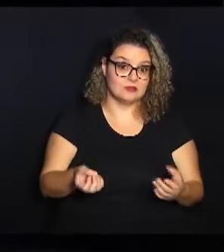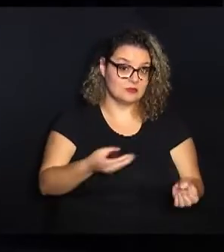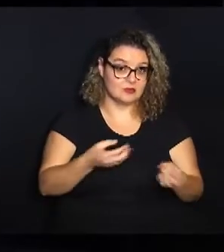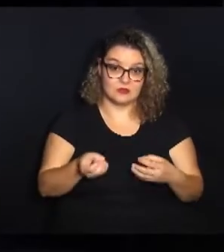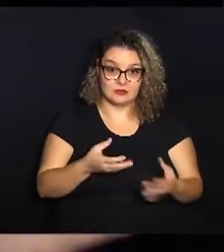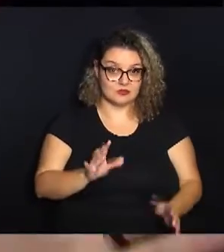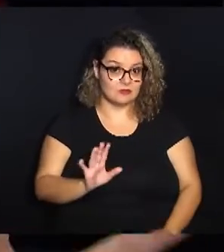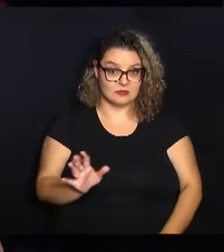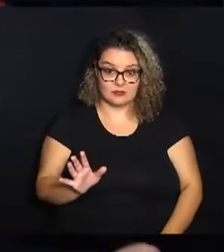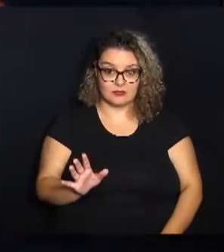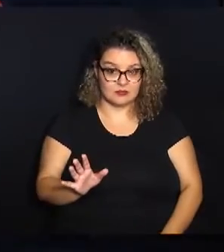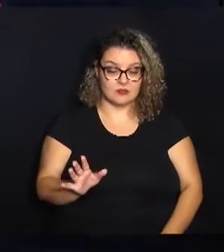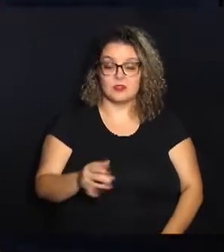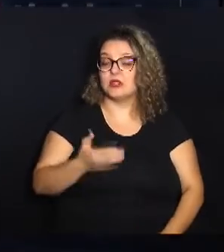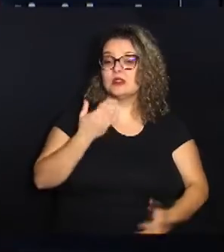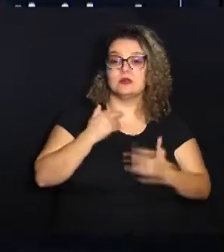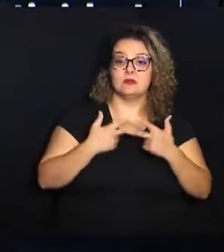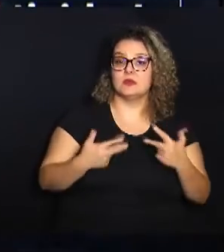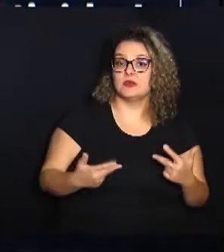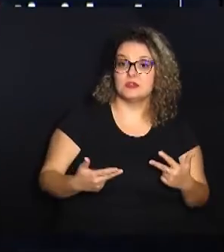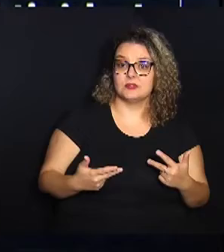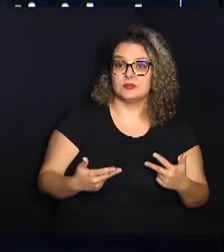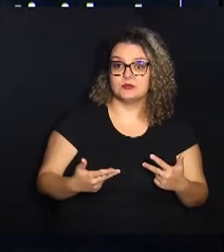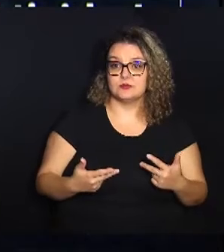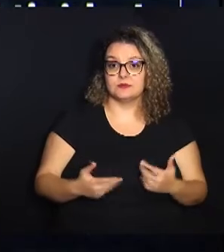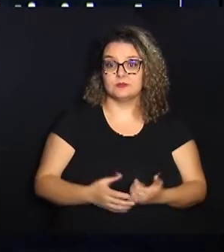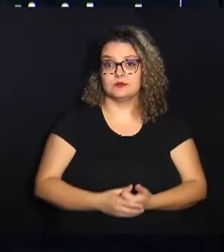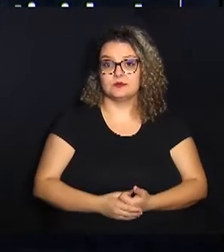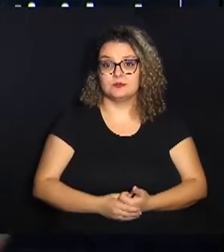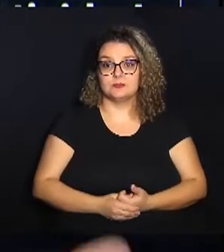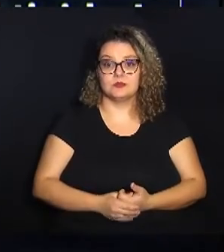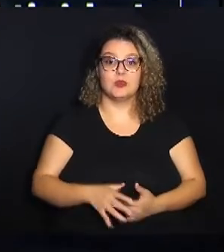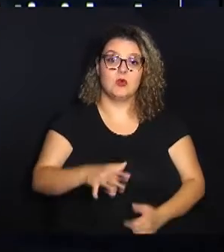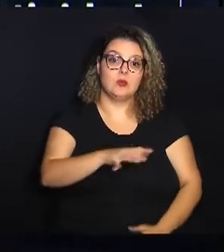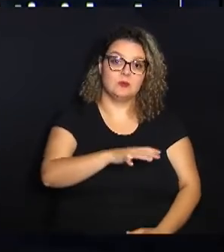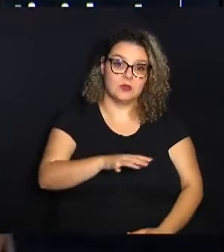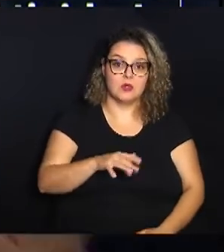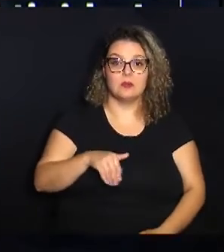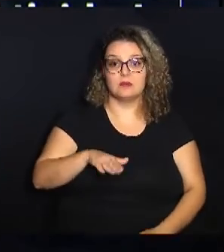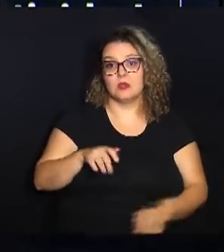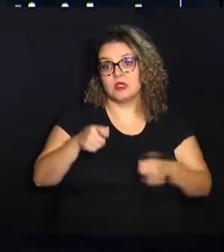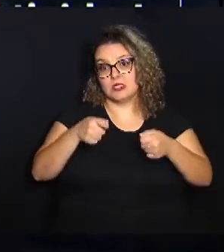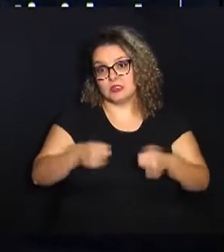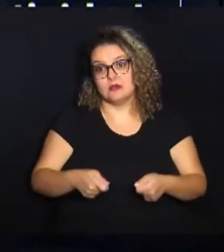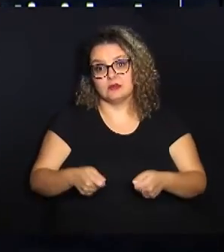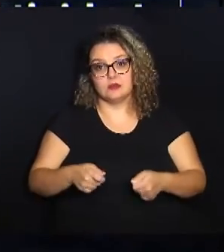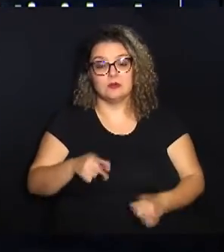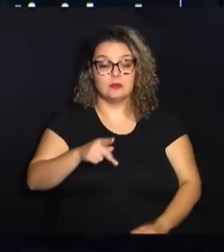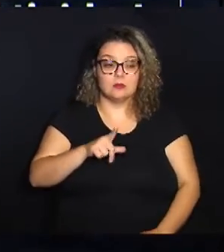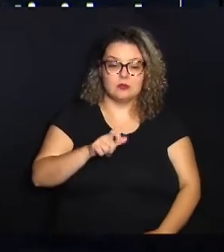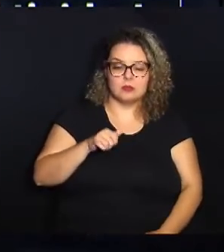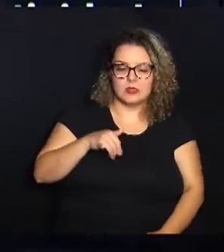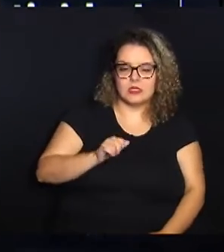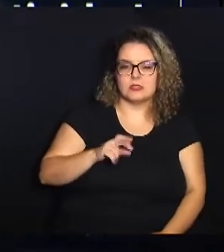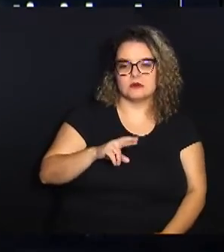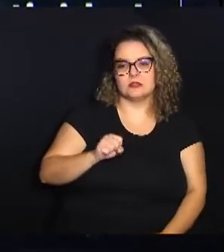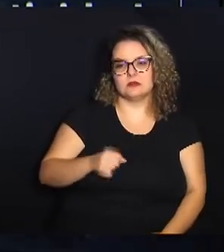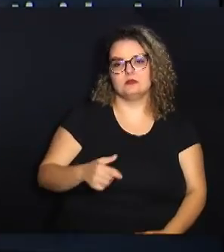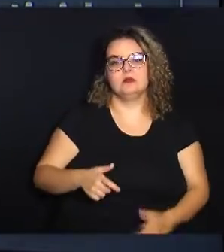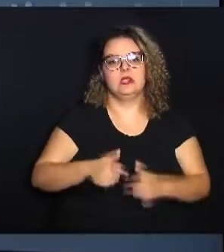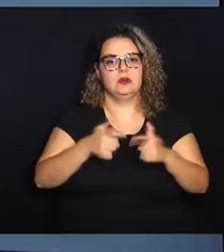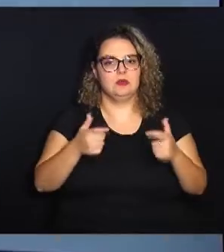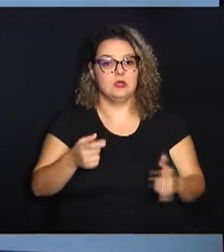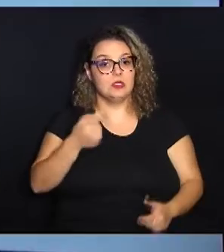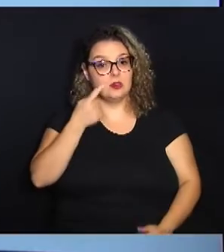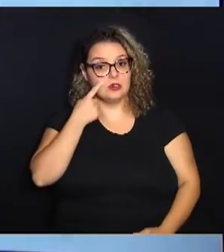inovação em alimentos, que é um ramo já muito mais estabelecido, com players muito maiores, e